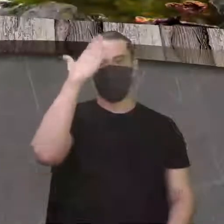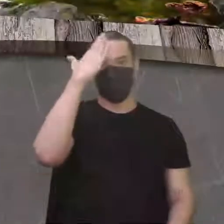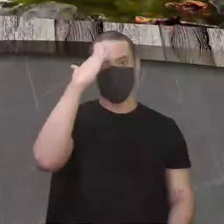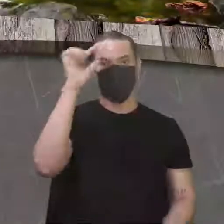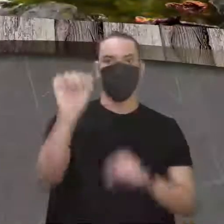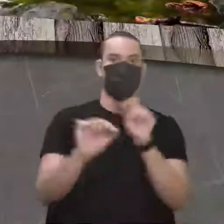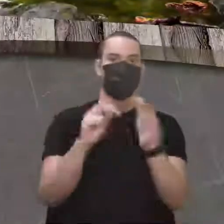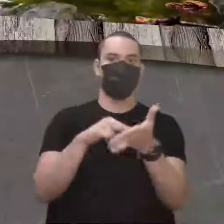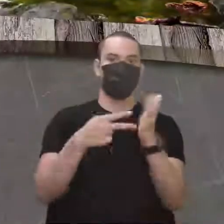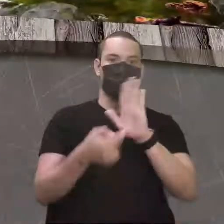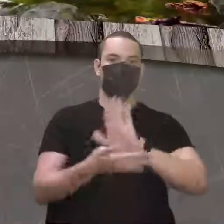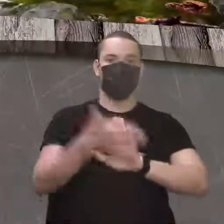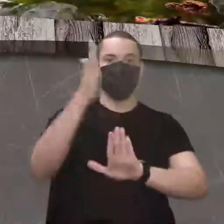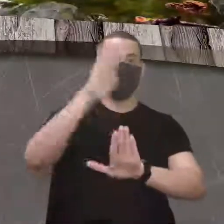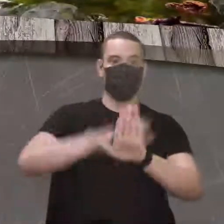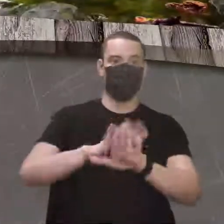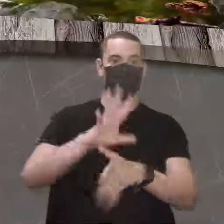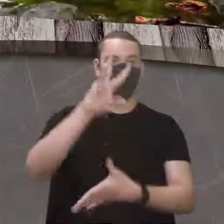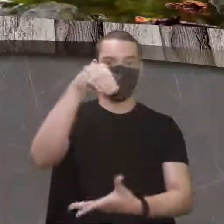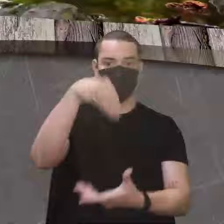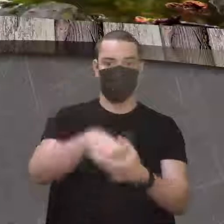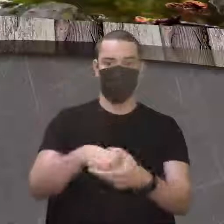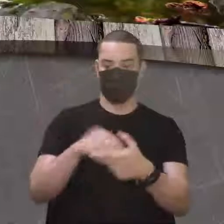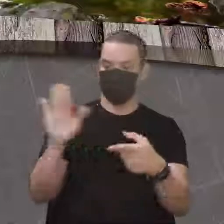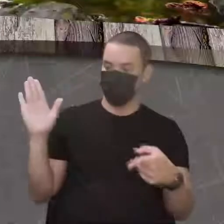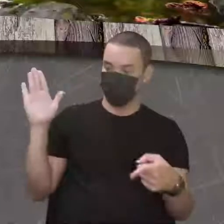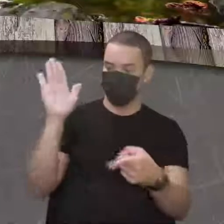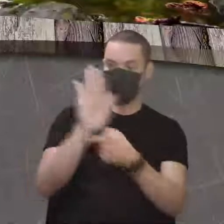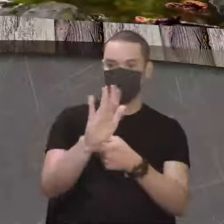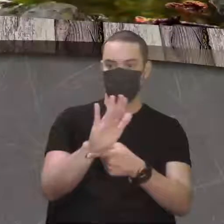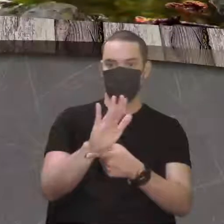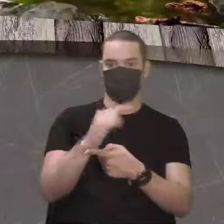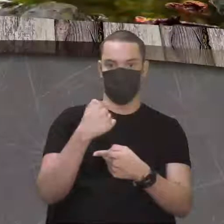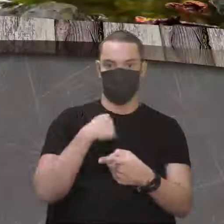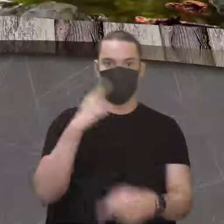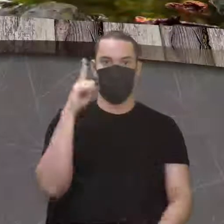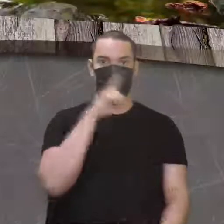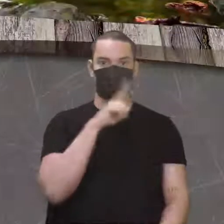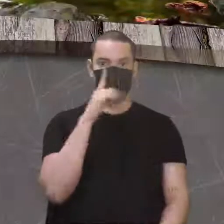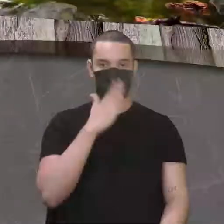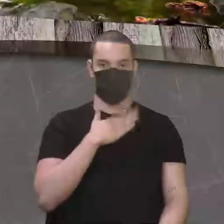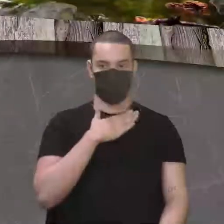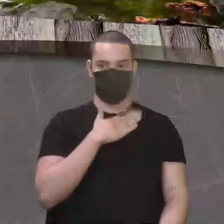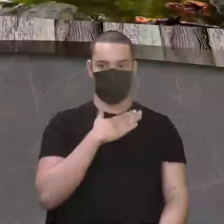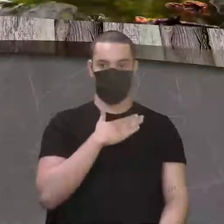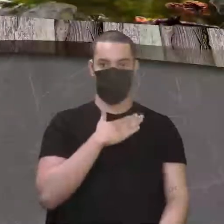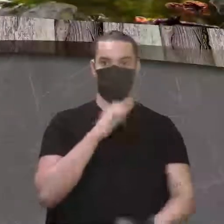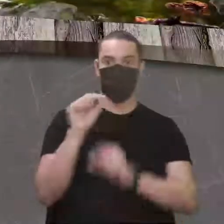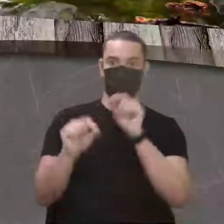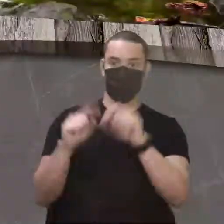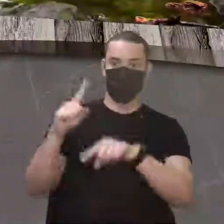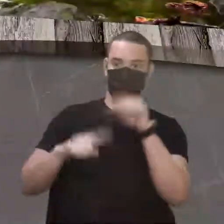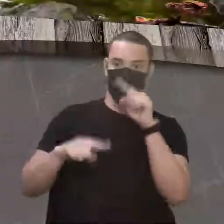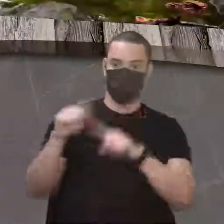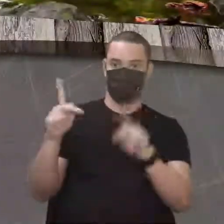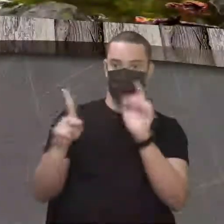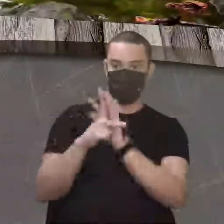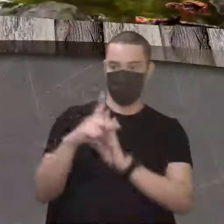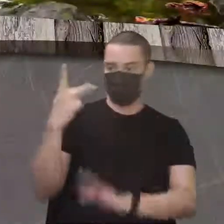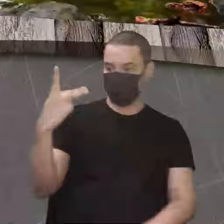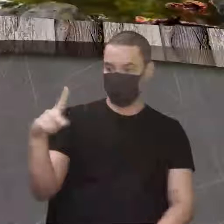esse organismo pode contribuir com uma deficiência genética que eu tenho. Em que esse